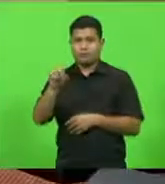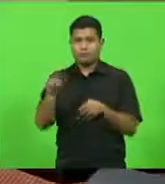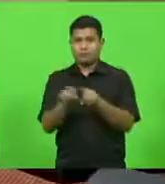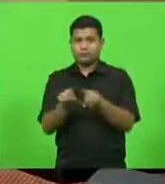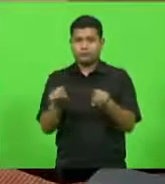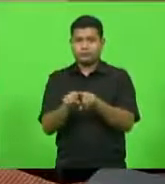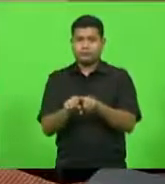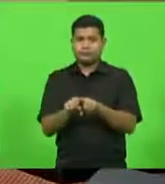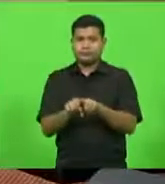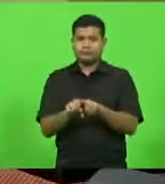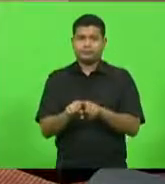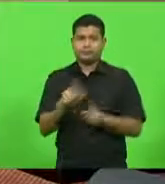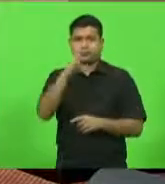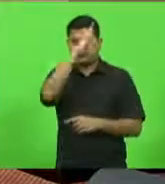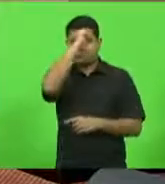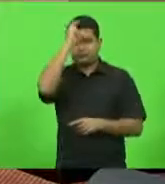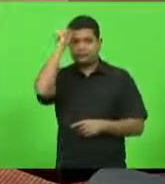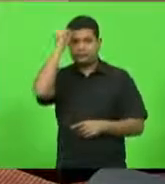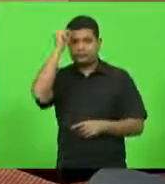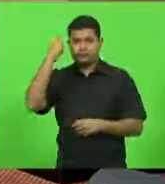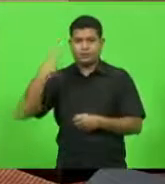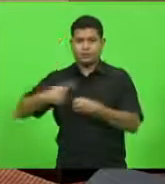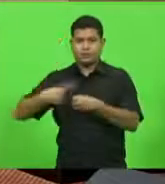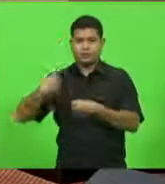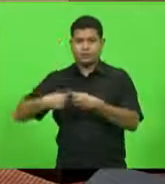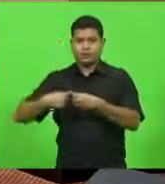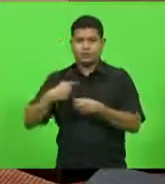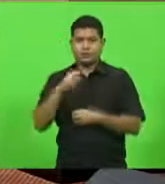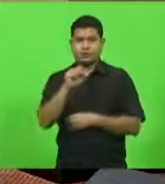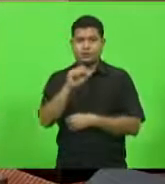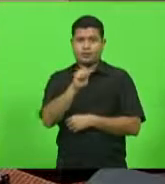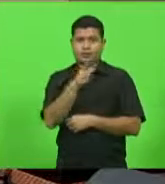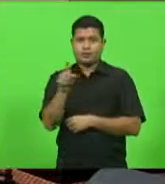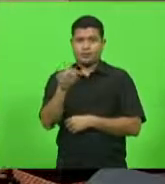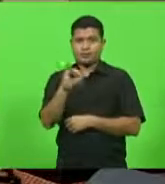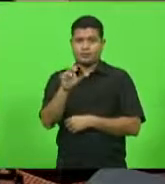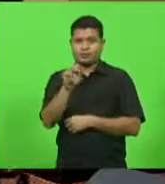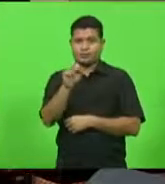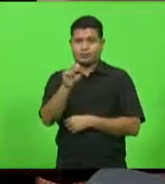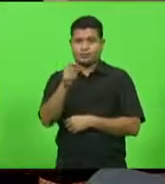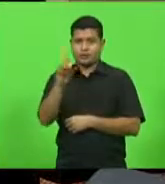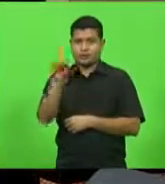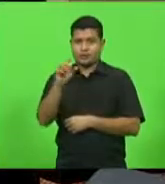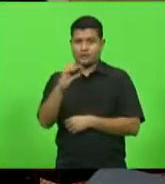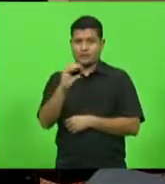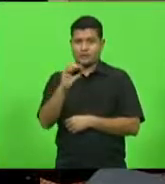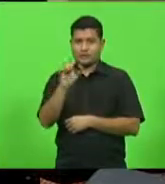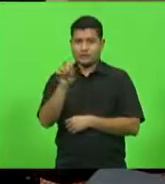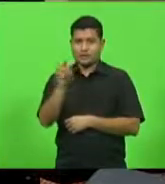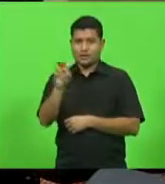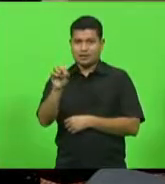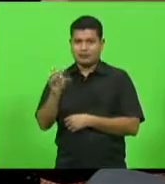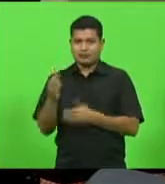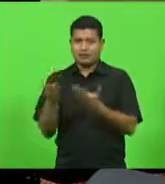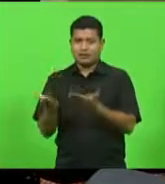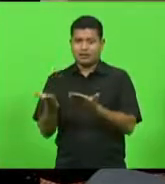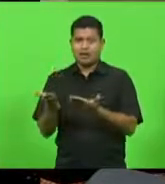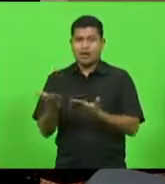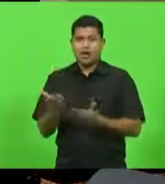Excelentíssimo senhor prefeito do município de São José do Cedro, João Luiz Andrade, popular